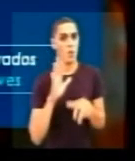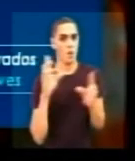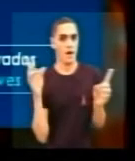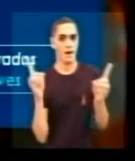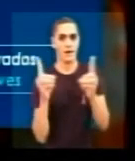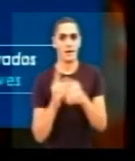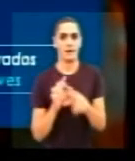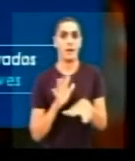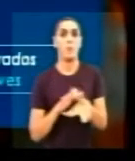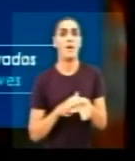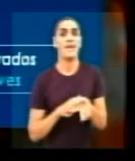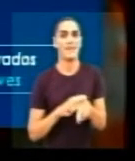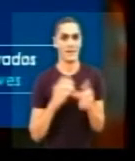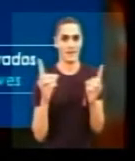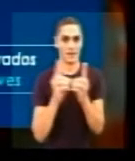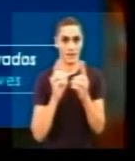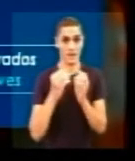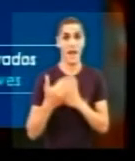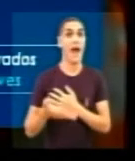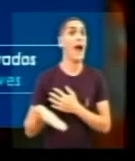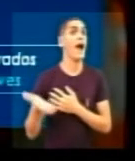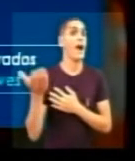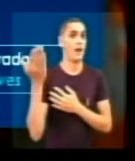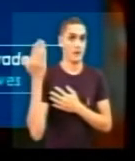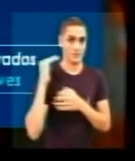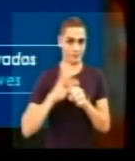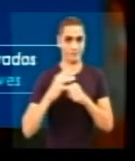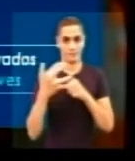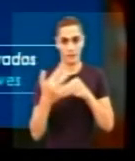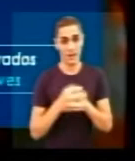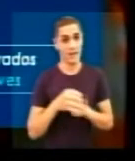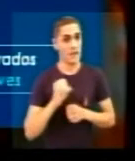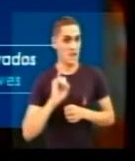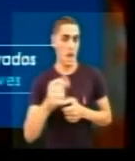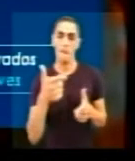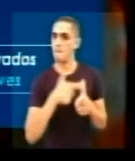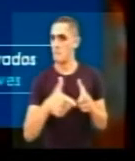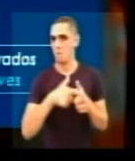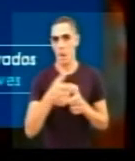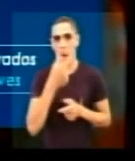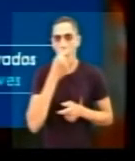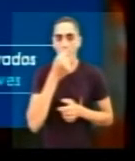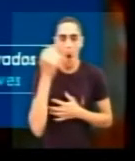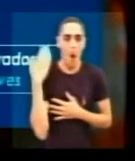da pandemia. Se for respiratório, eles não vão atender.